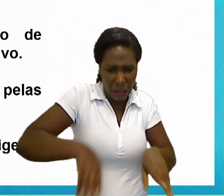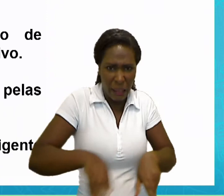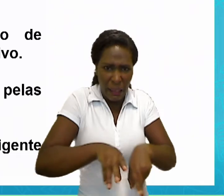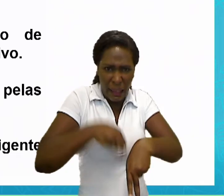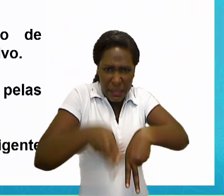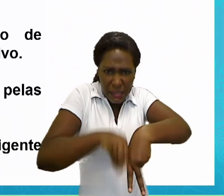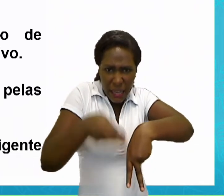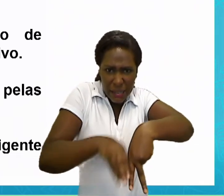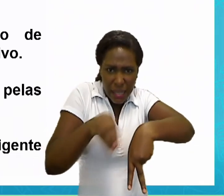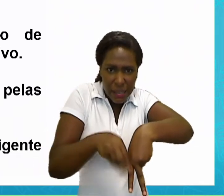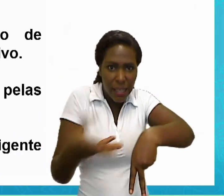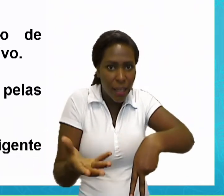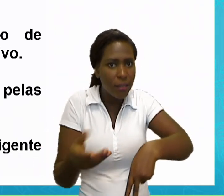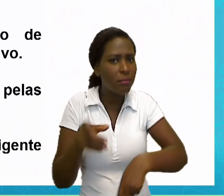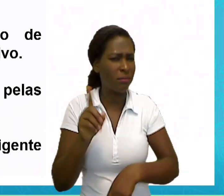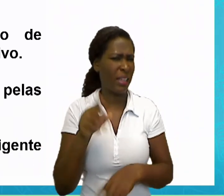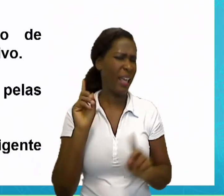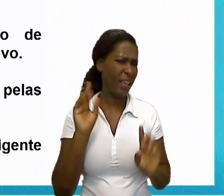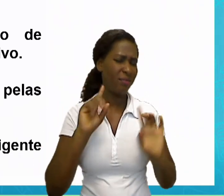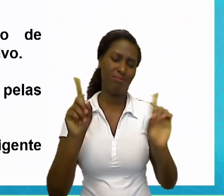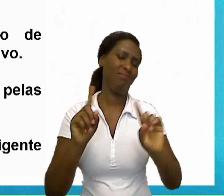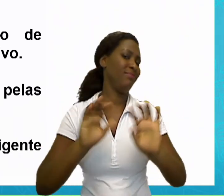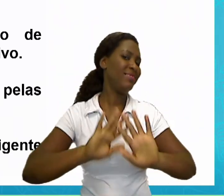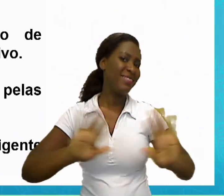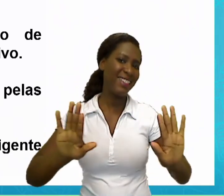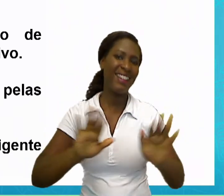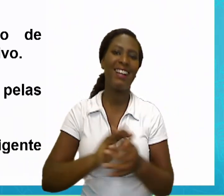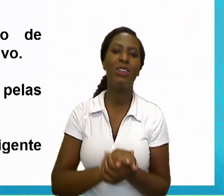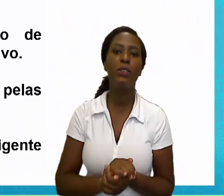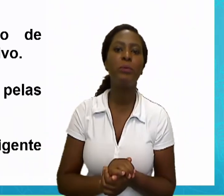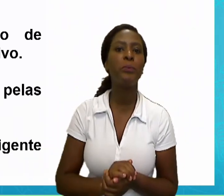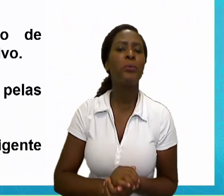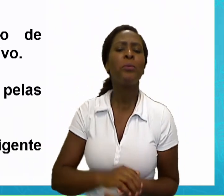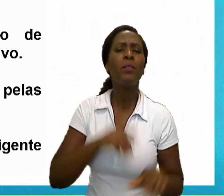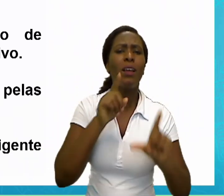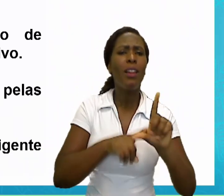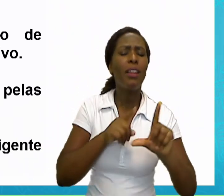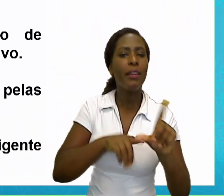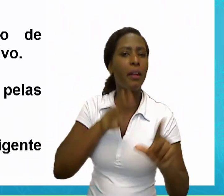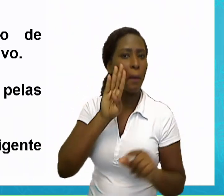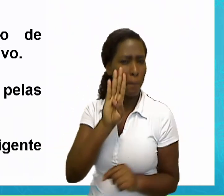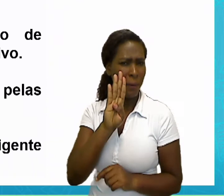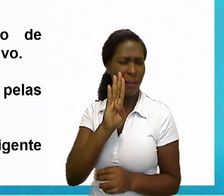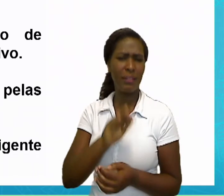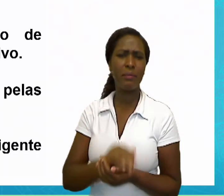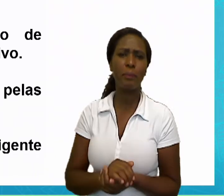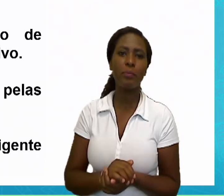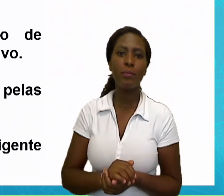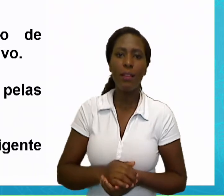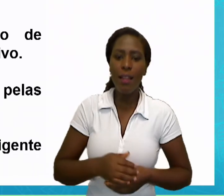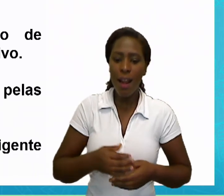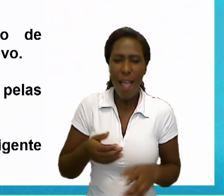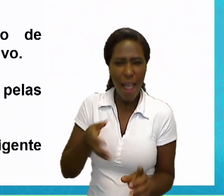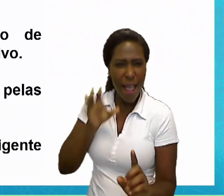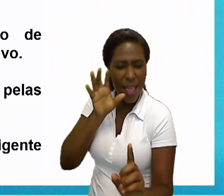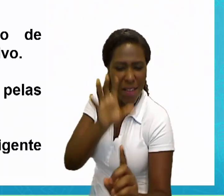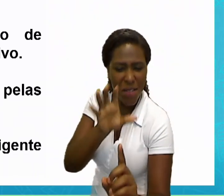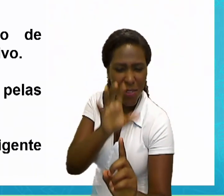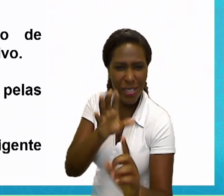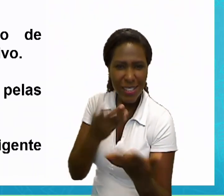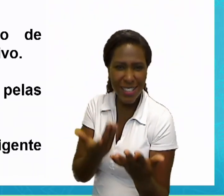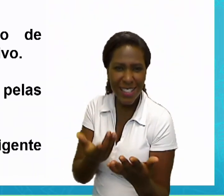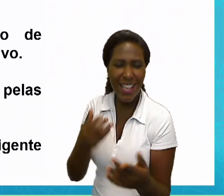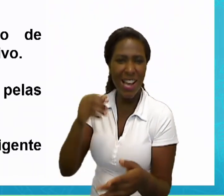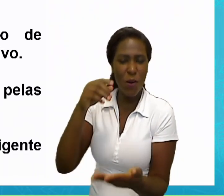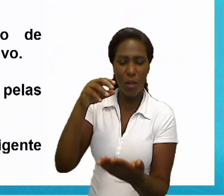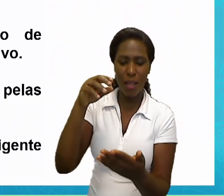não é mesmo? Que leve você às compras. Letra B. Influenciar o comportamento do leitor